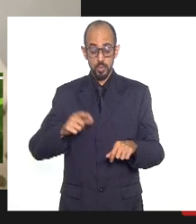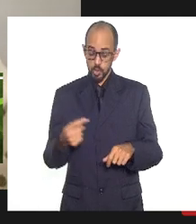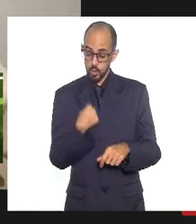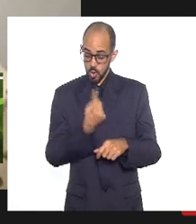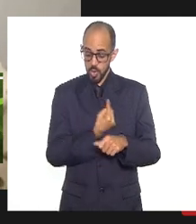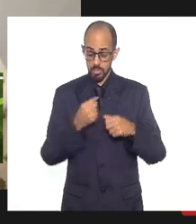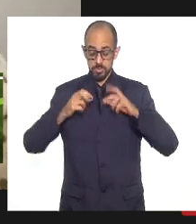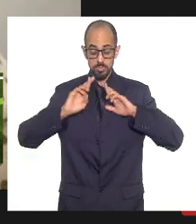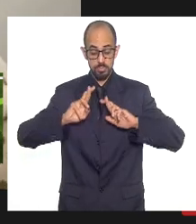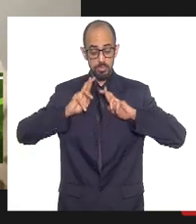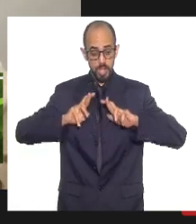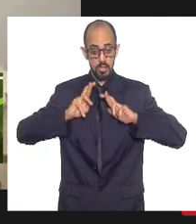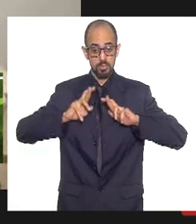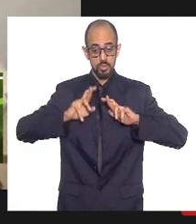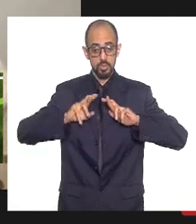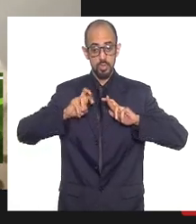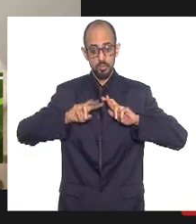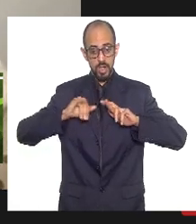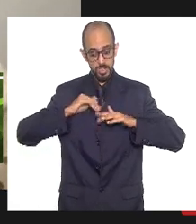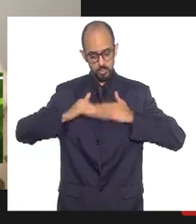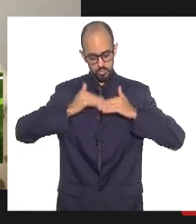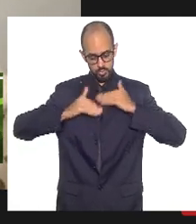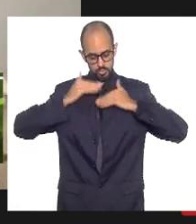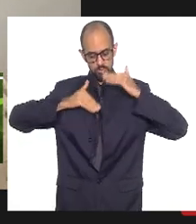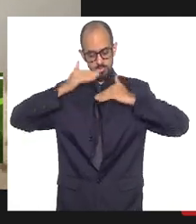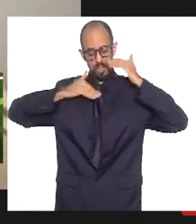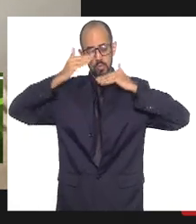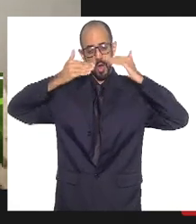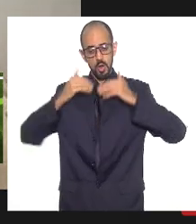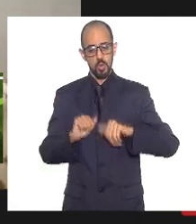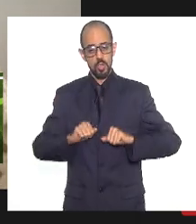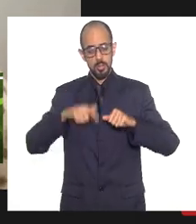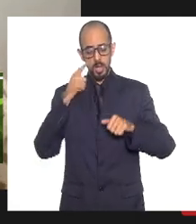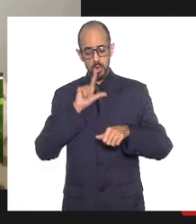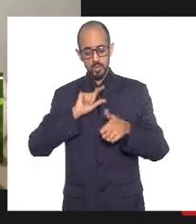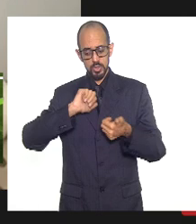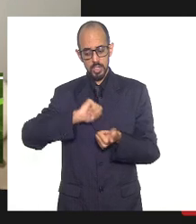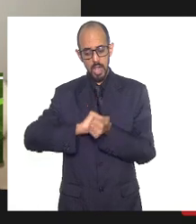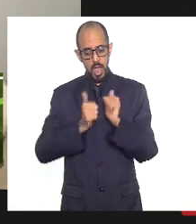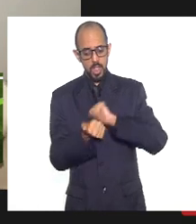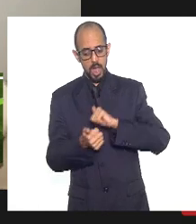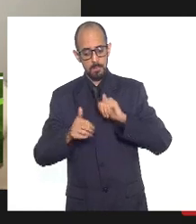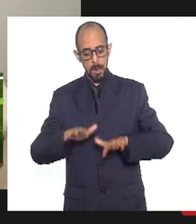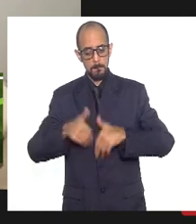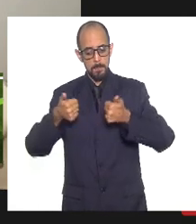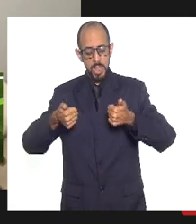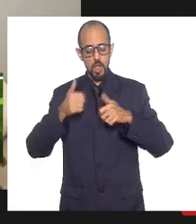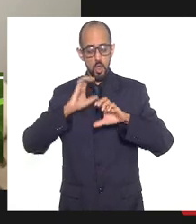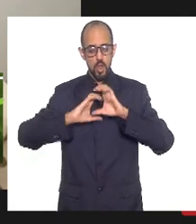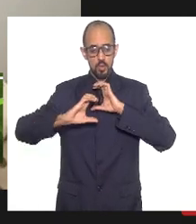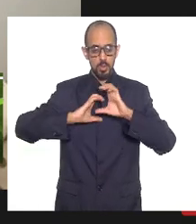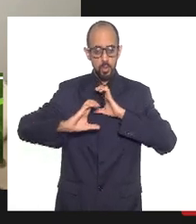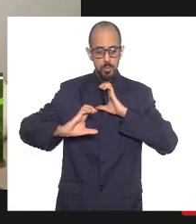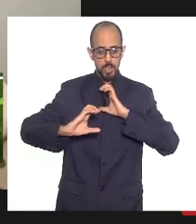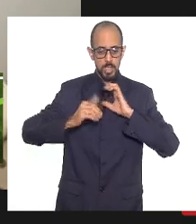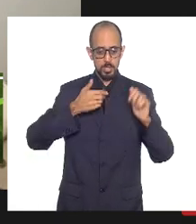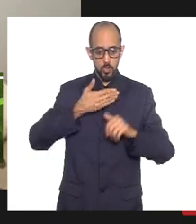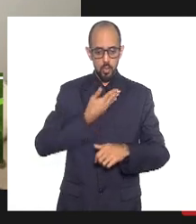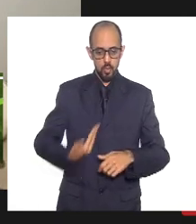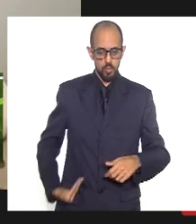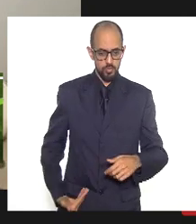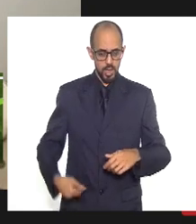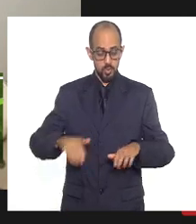que possa, assim, caminhar de maneira mais adequada essa possibilidade de diálogo com o governo. Então,